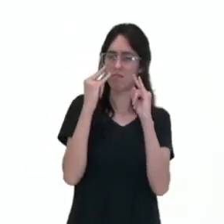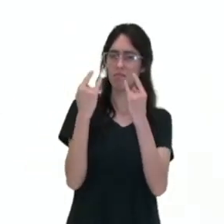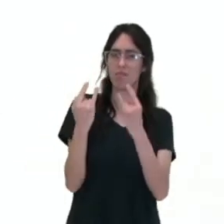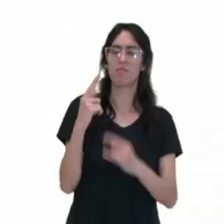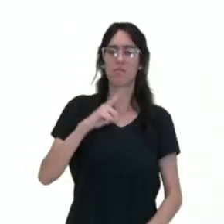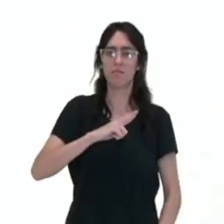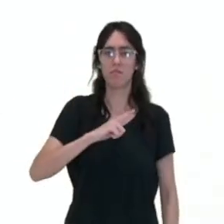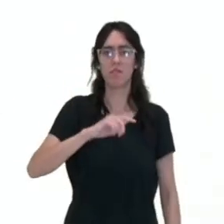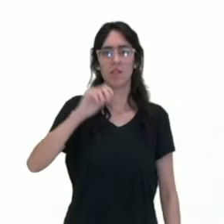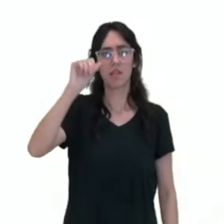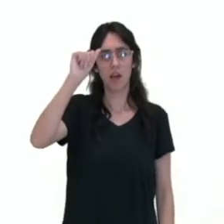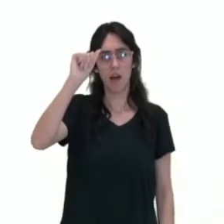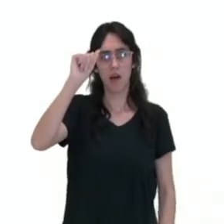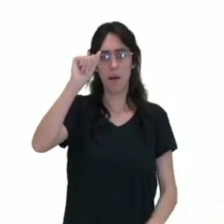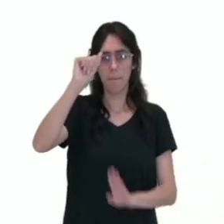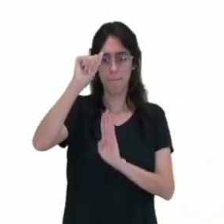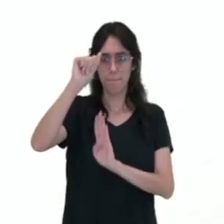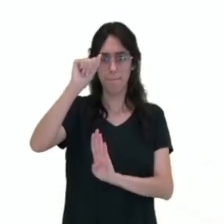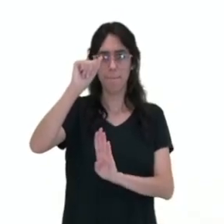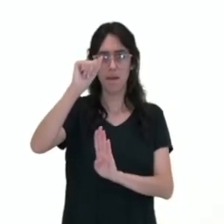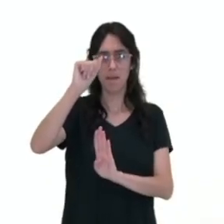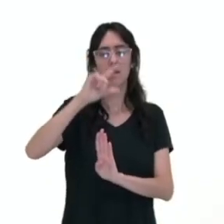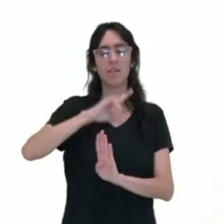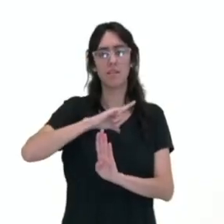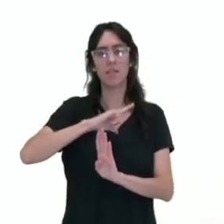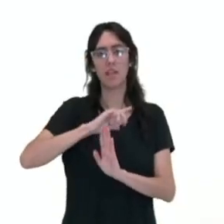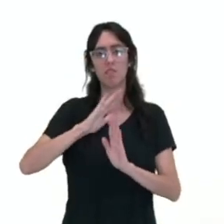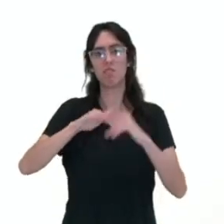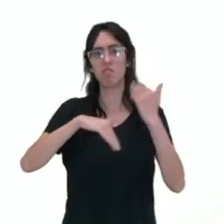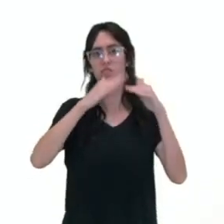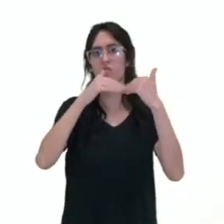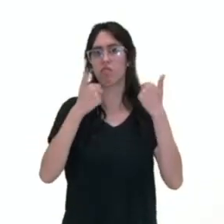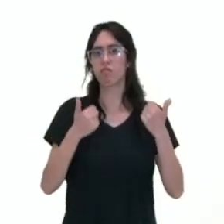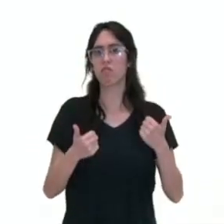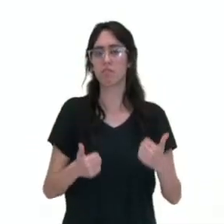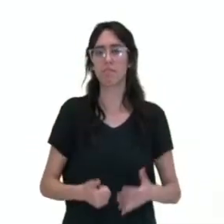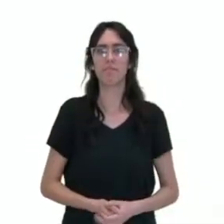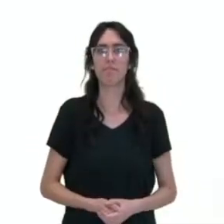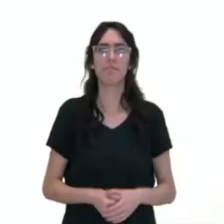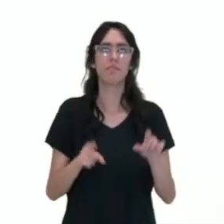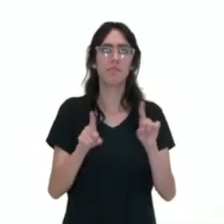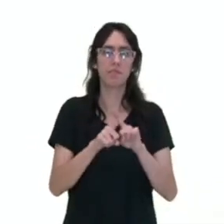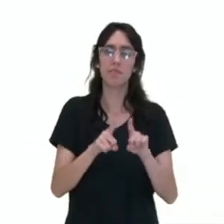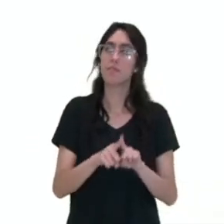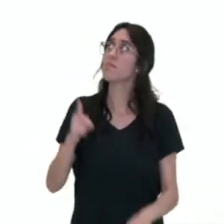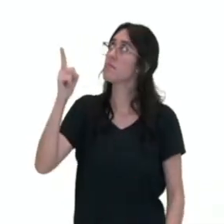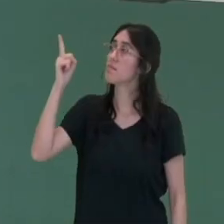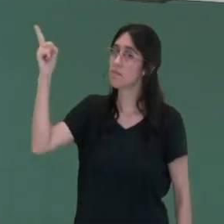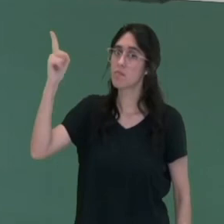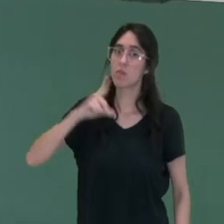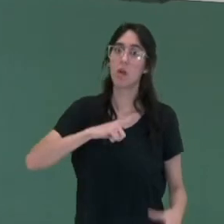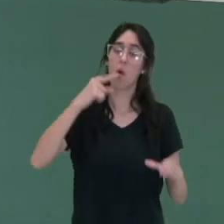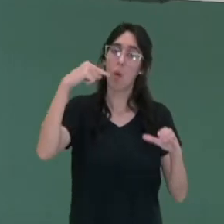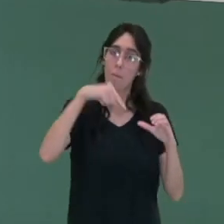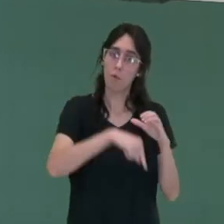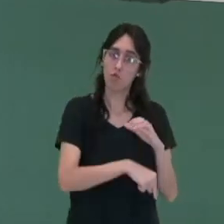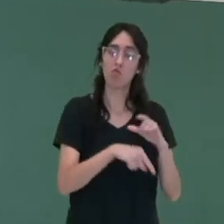horizonte A e um horizonte B bastante desenvolvido. E os latossolos sendo aqueles profundos e